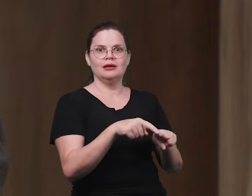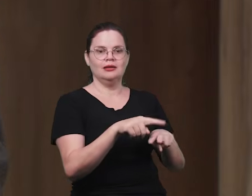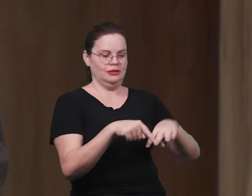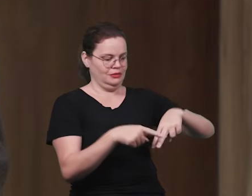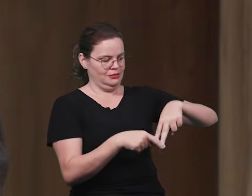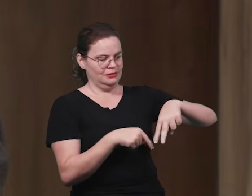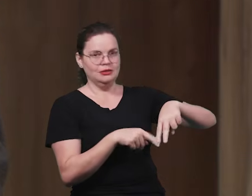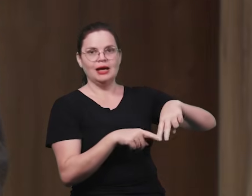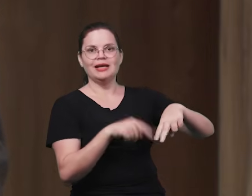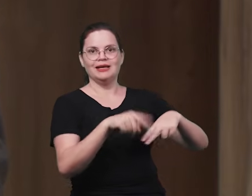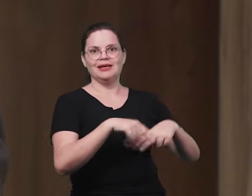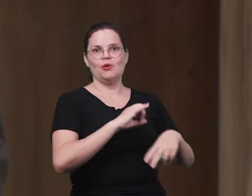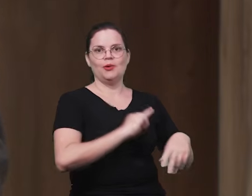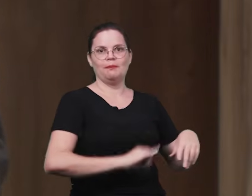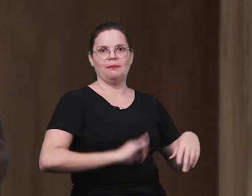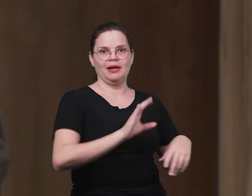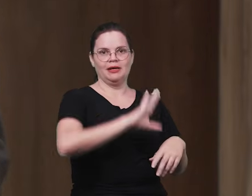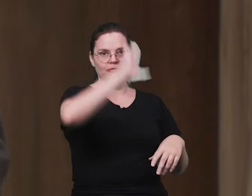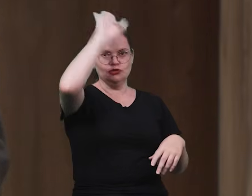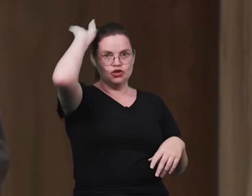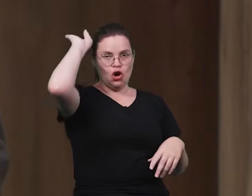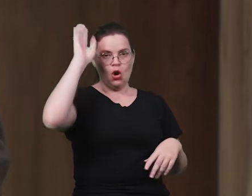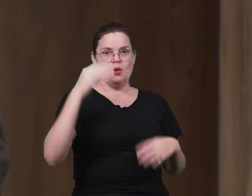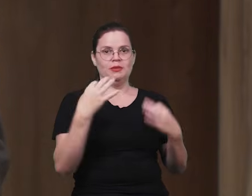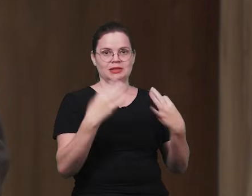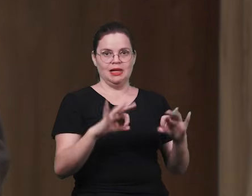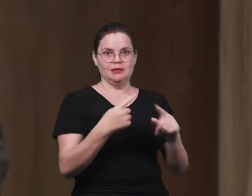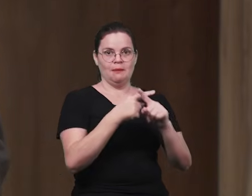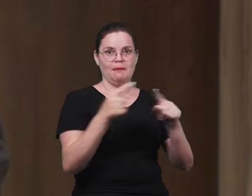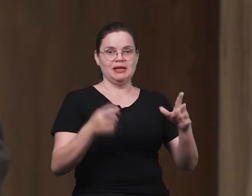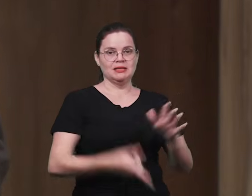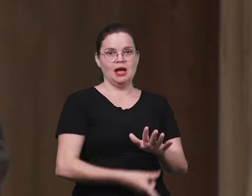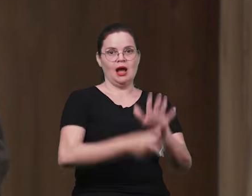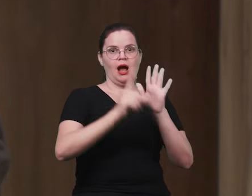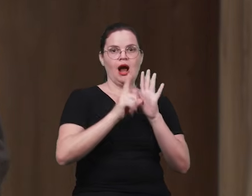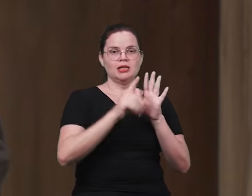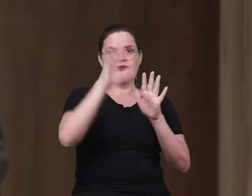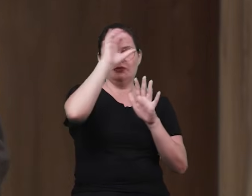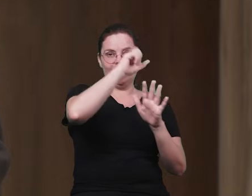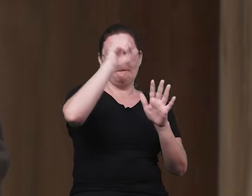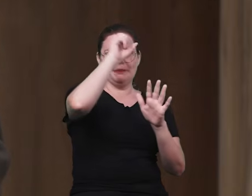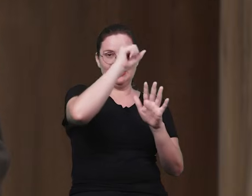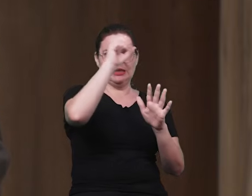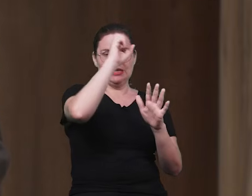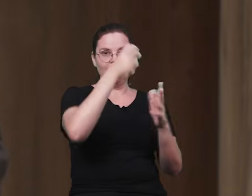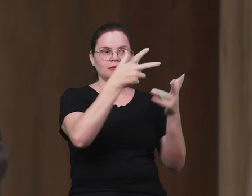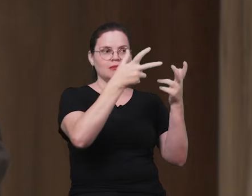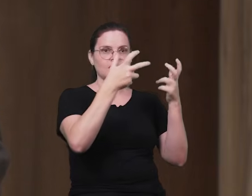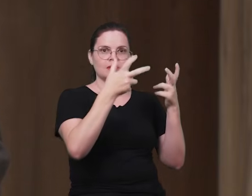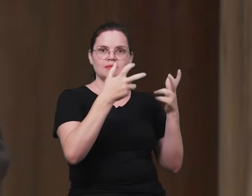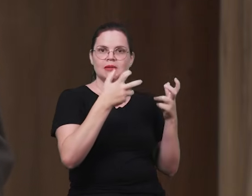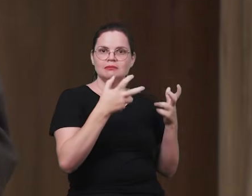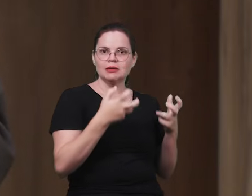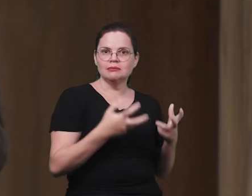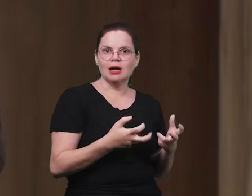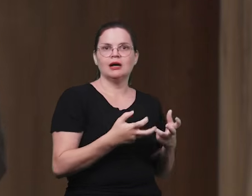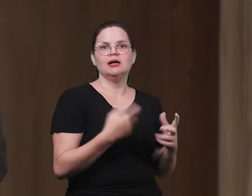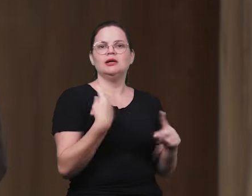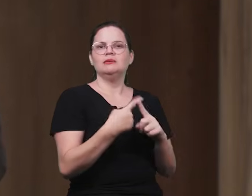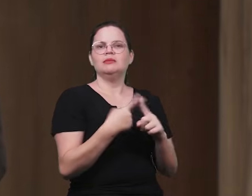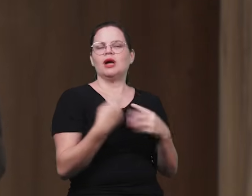O Medo-Persa herdou as coisas importantes, a capacidade de